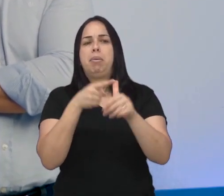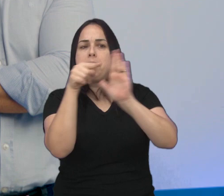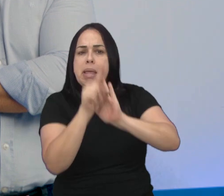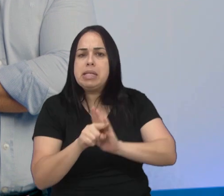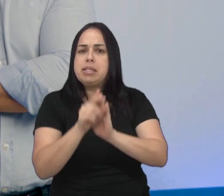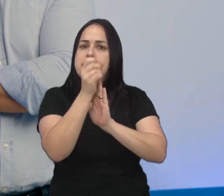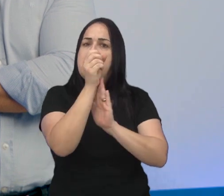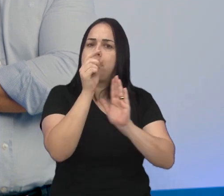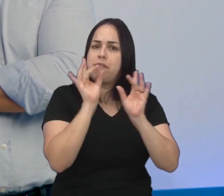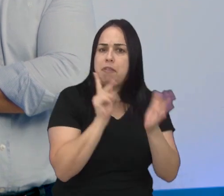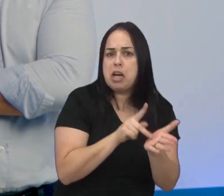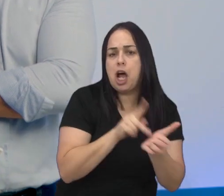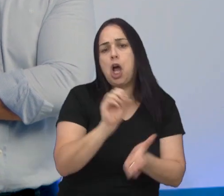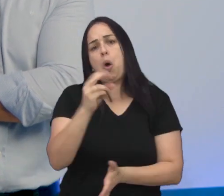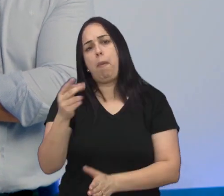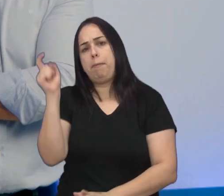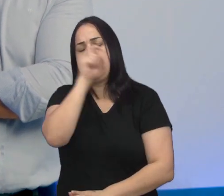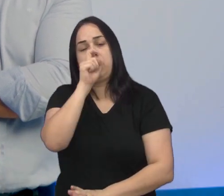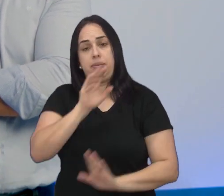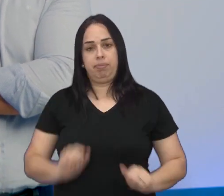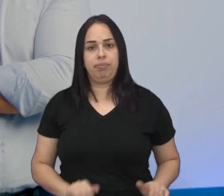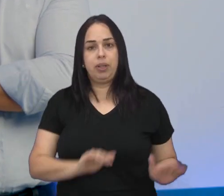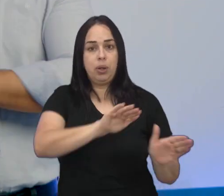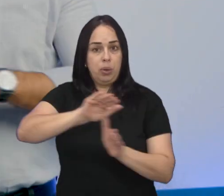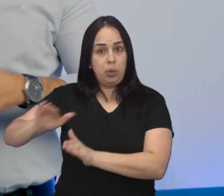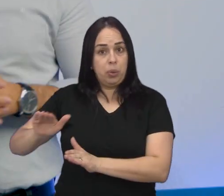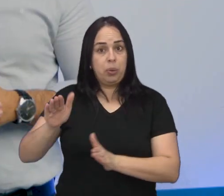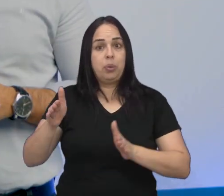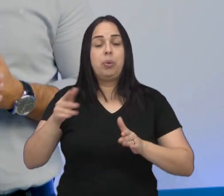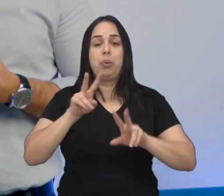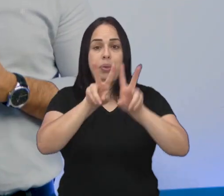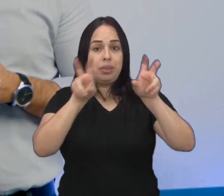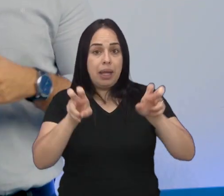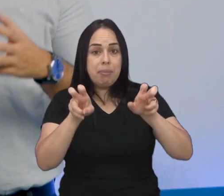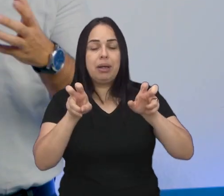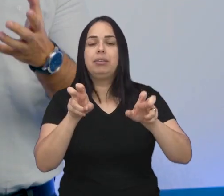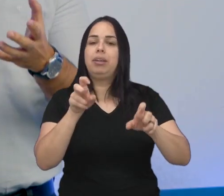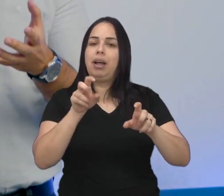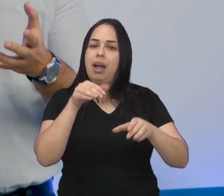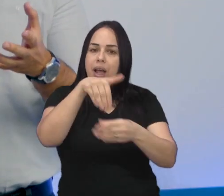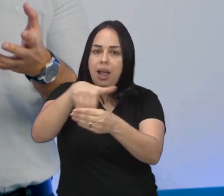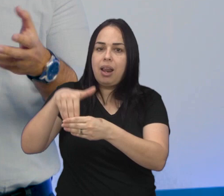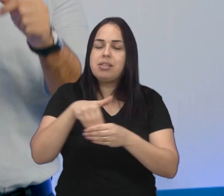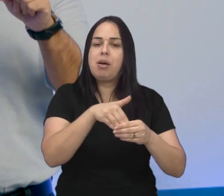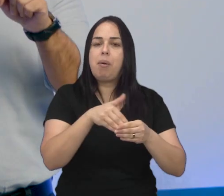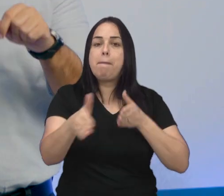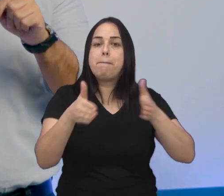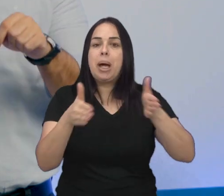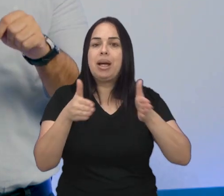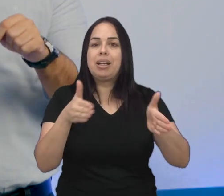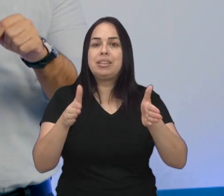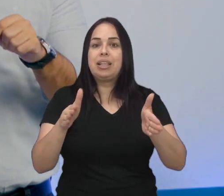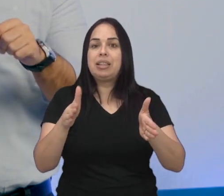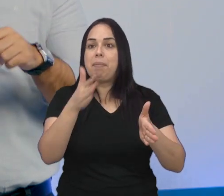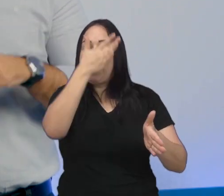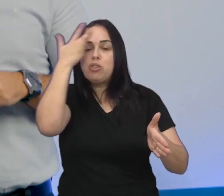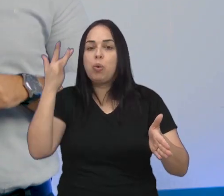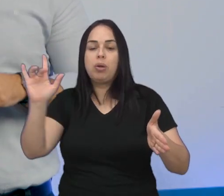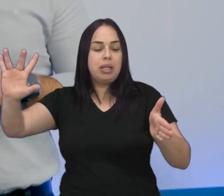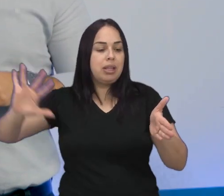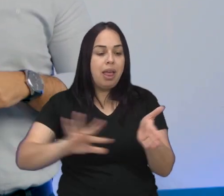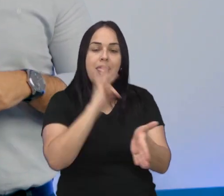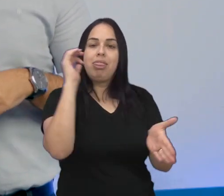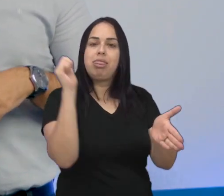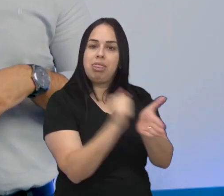de checar uma informação antes aí de repassar. E mantendo o assunto nas eleições, termina neste sábado o prazo